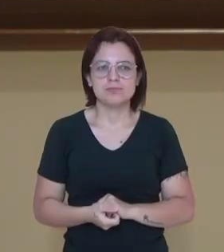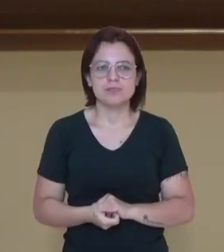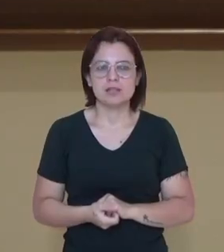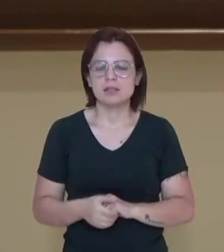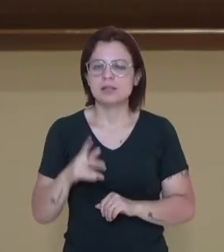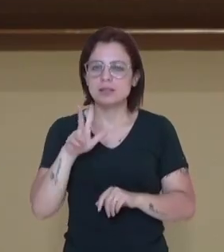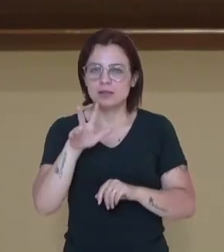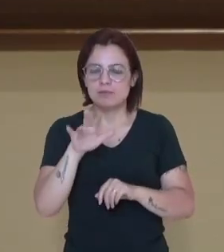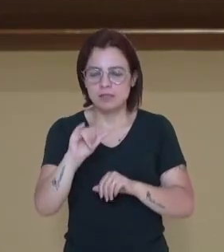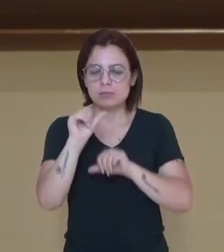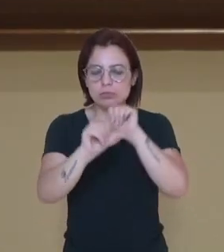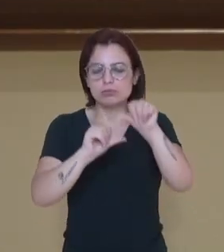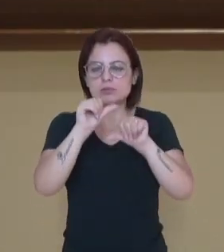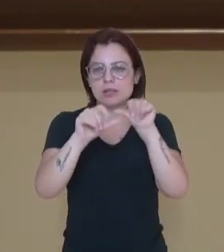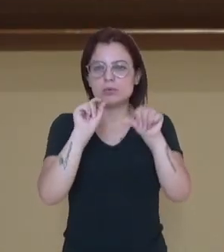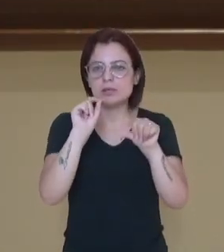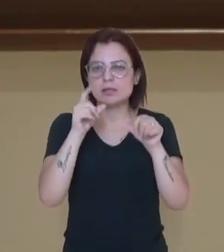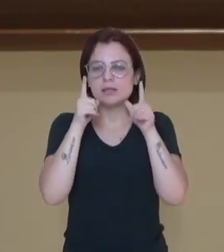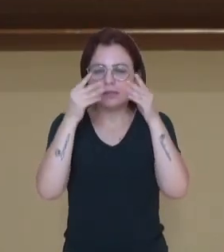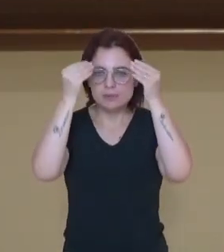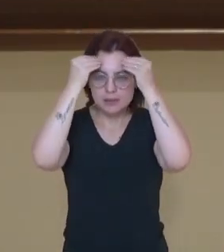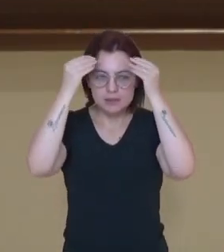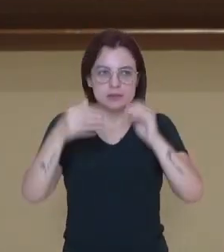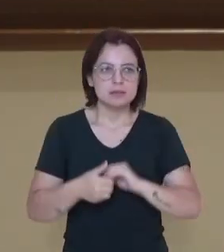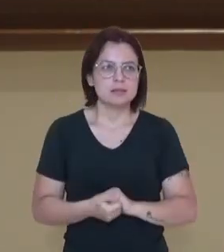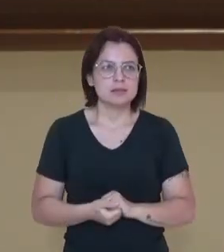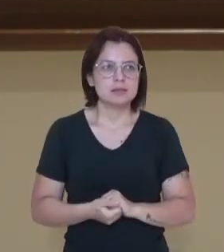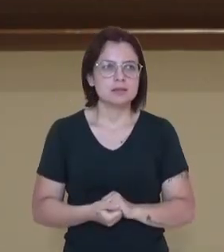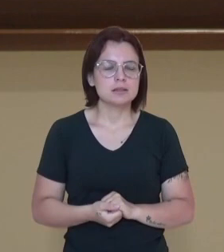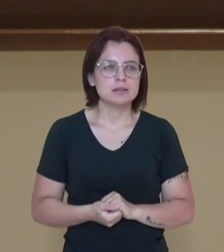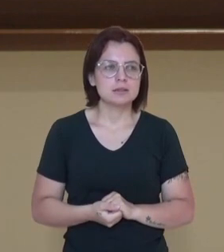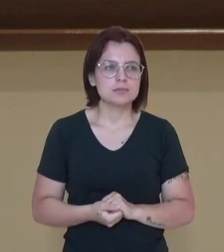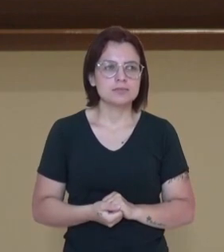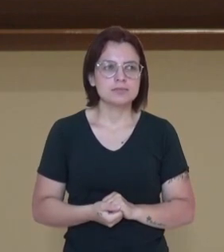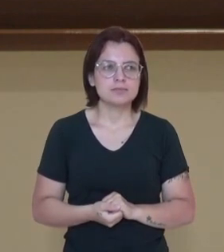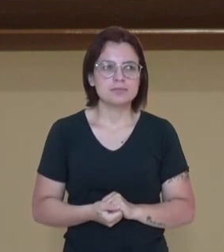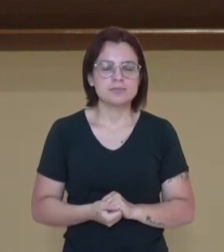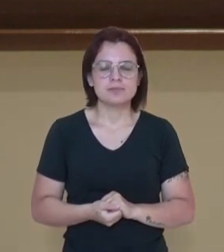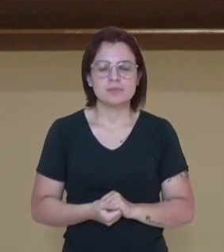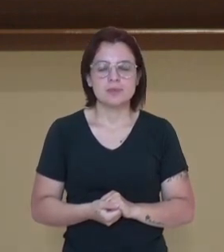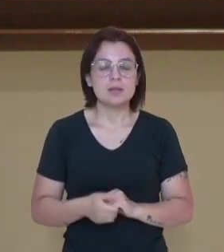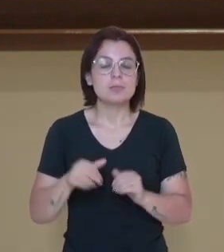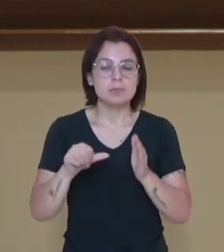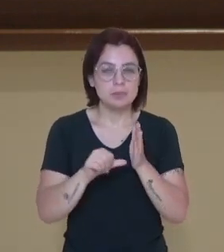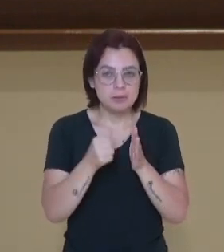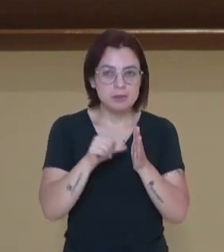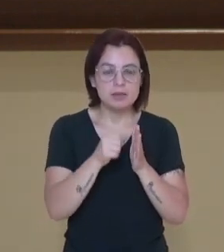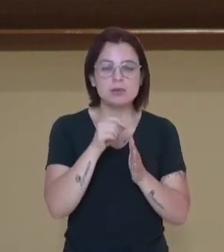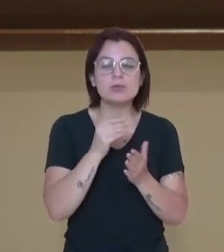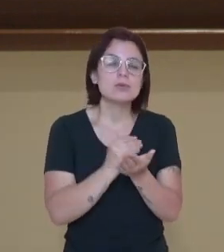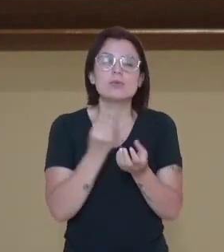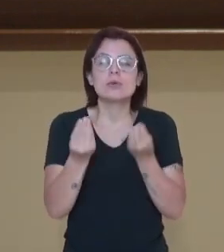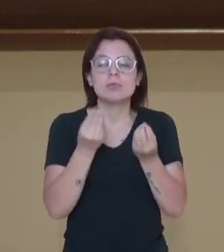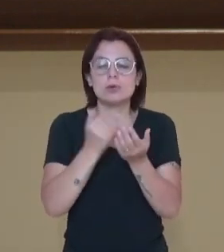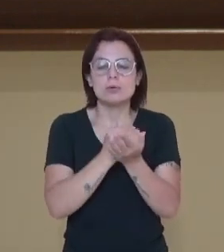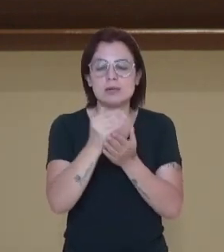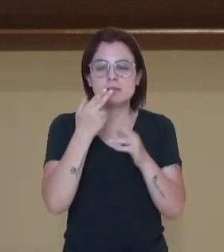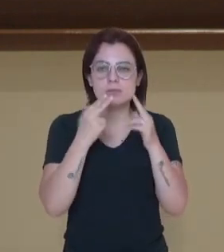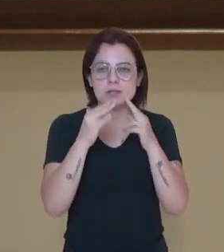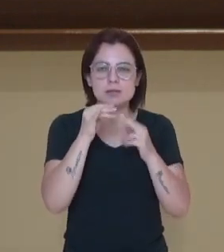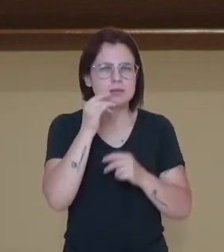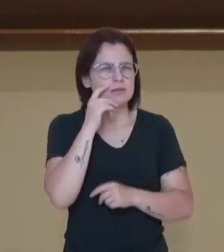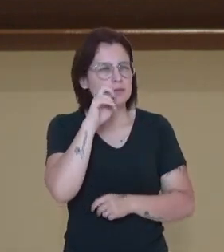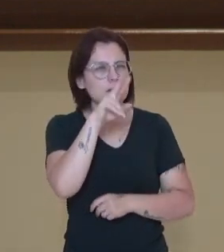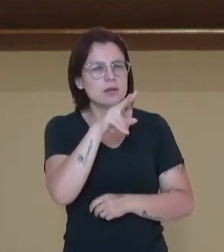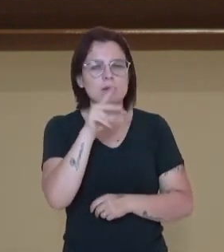linguagem. Então o homem começa a música, olha como começa a música, começa a partir da imitação dos sons da natureza. O assovio do